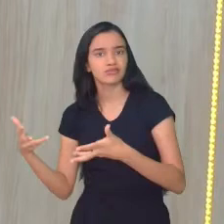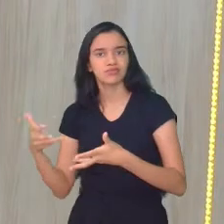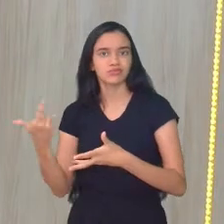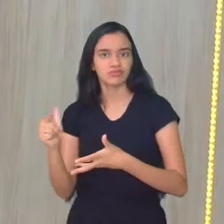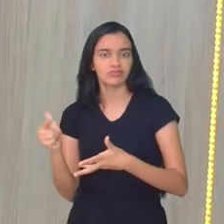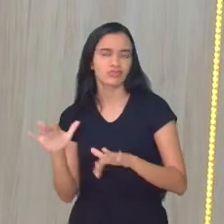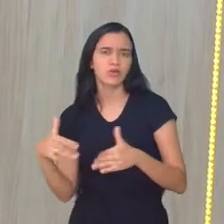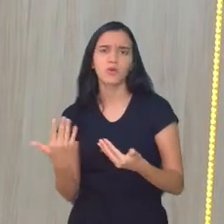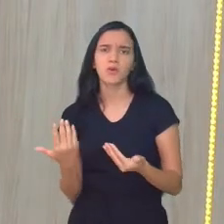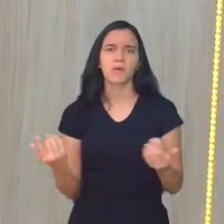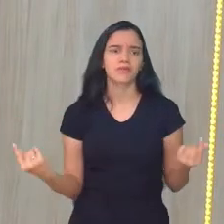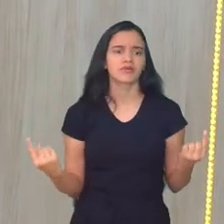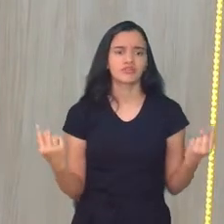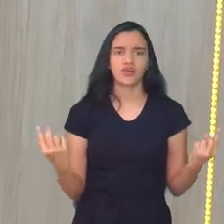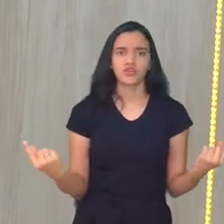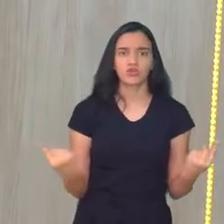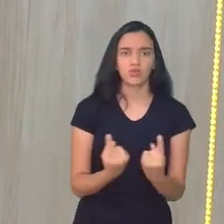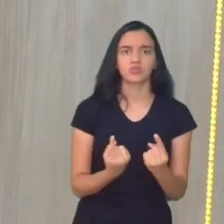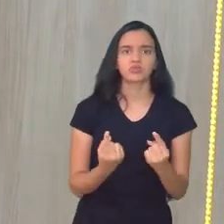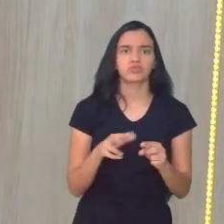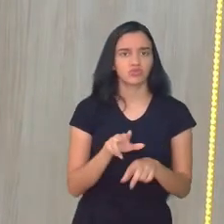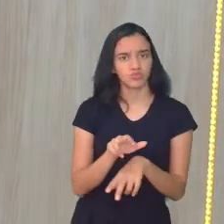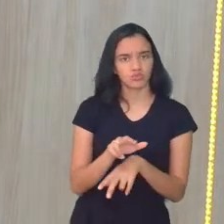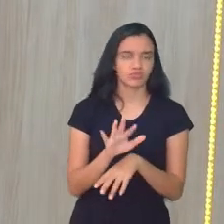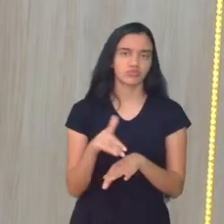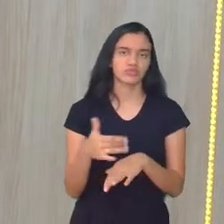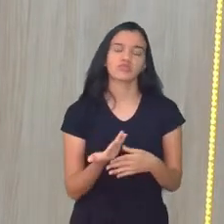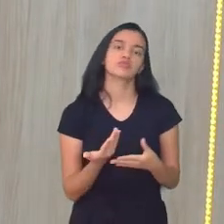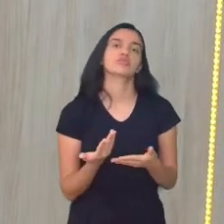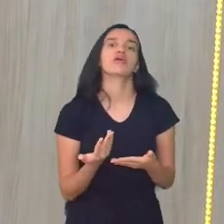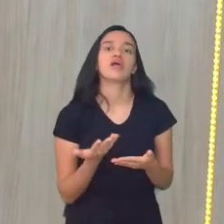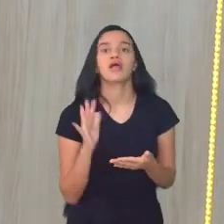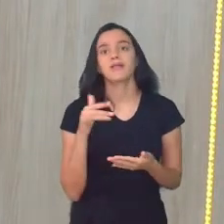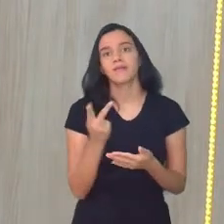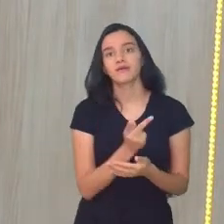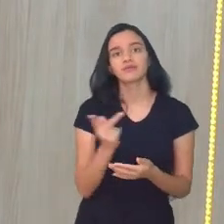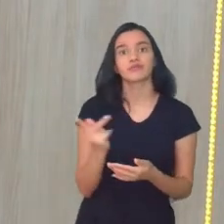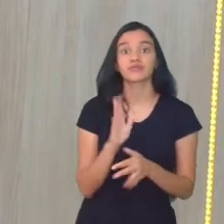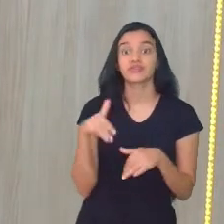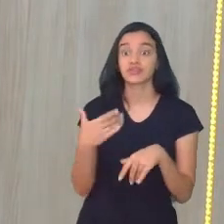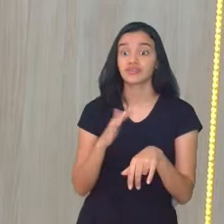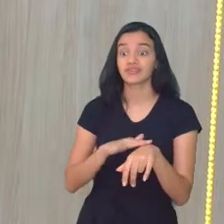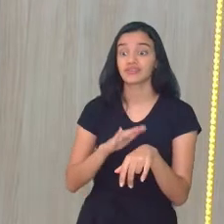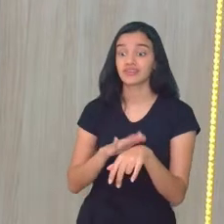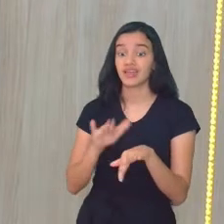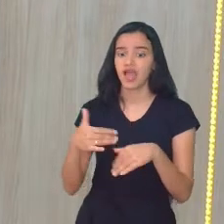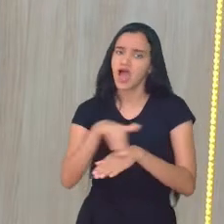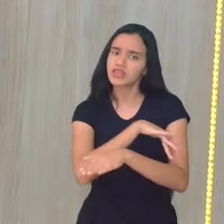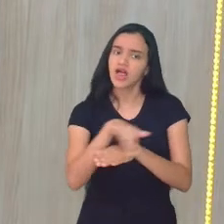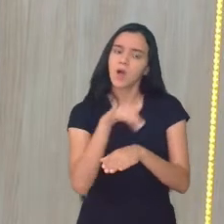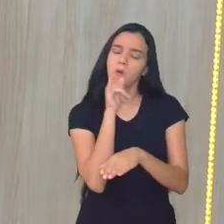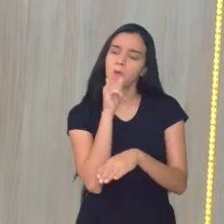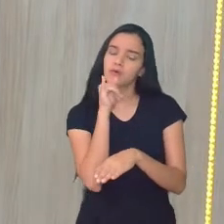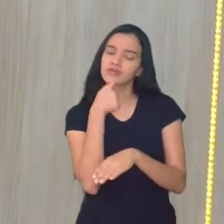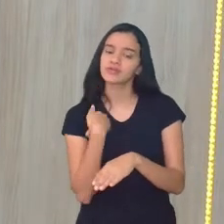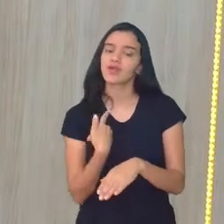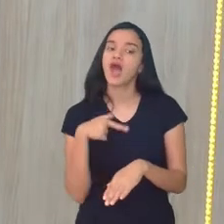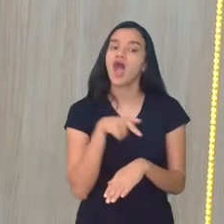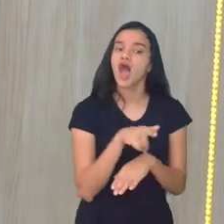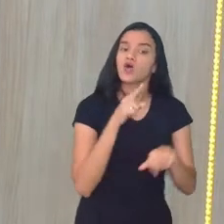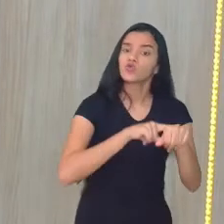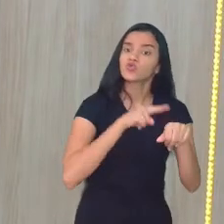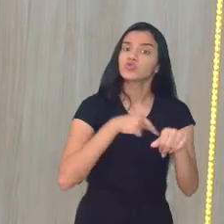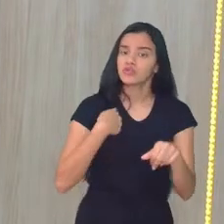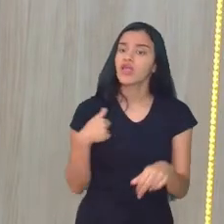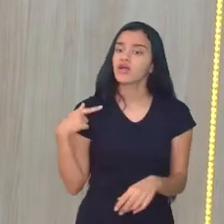dois irmãos na ponta de uma calçada. Um diz, dá tempo a gente atravessar. E o outro diz, não, vai que o carro